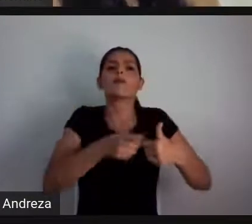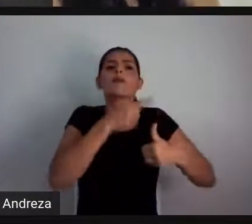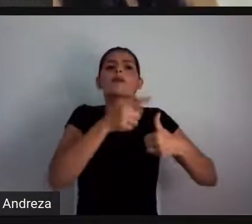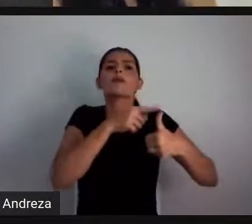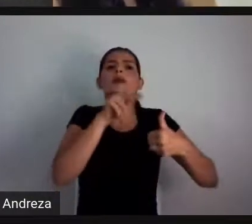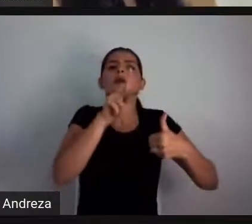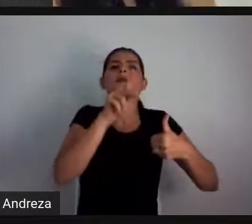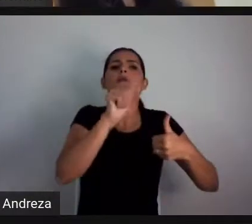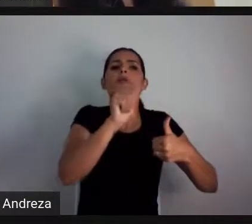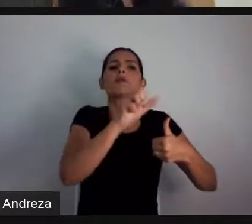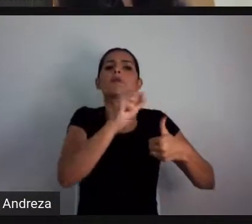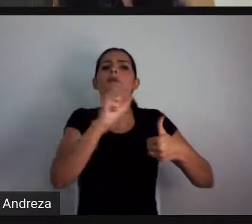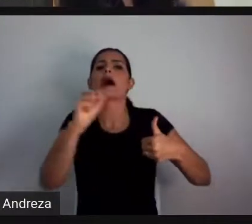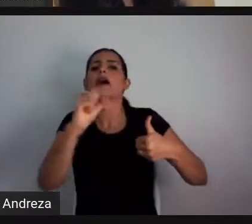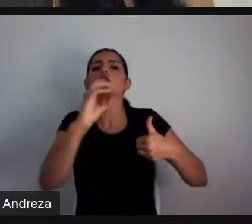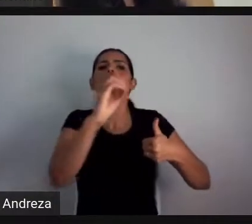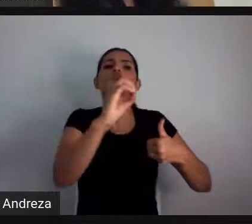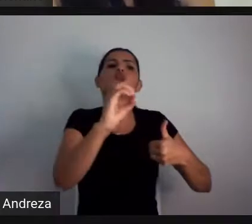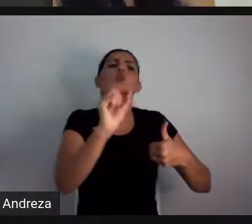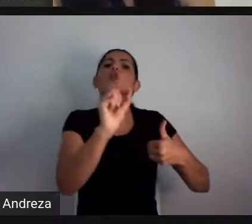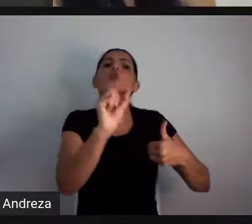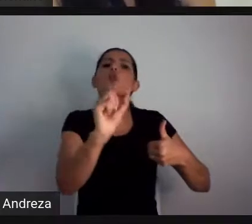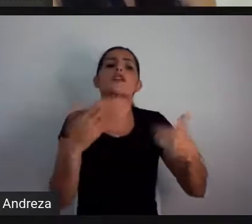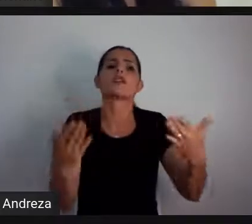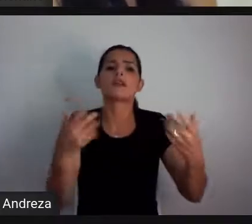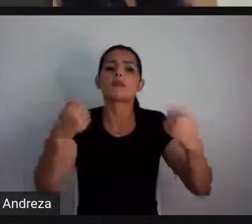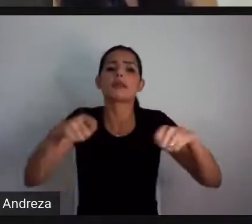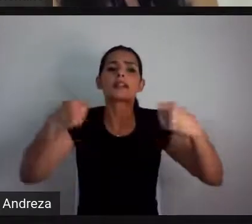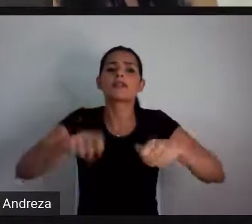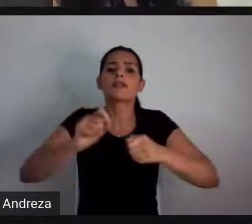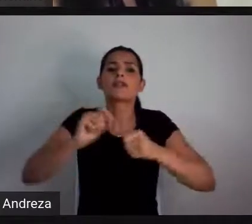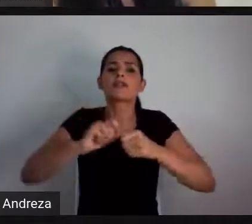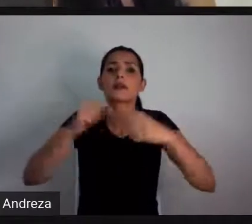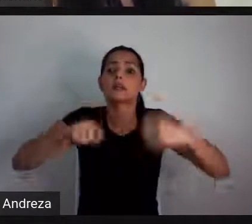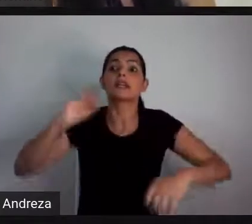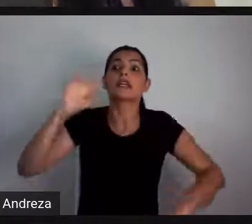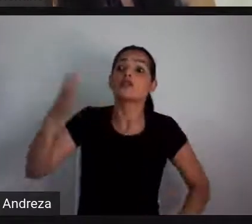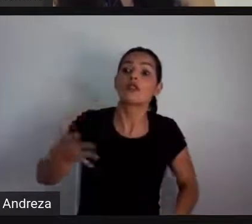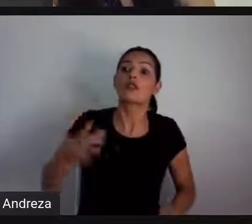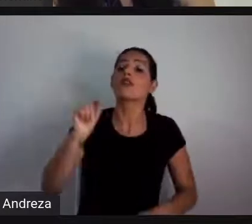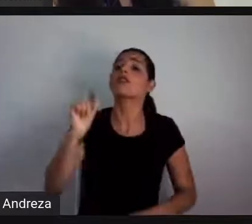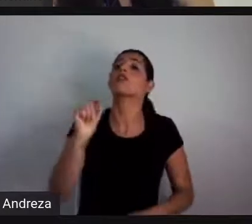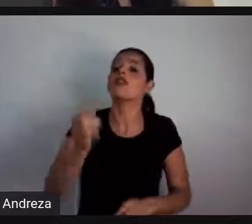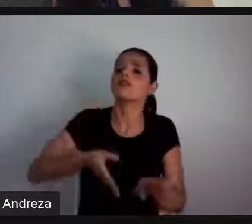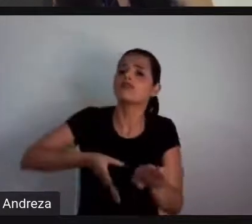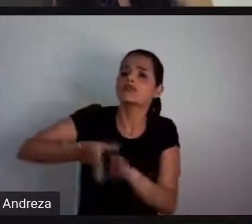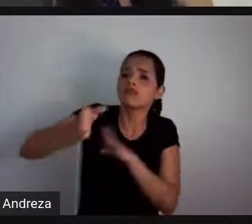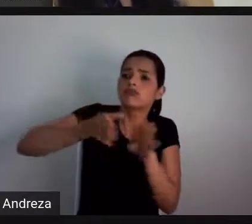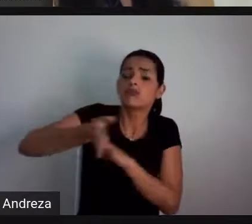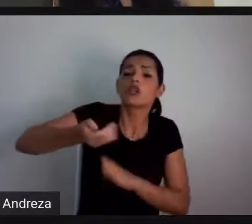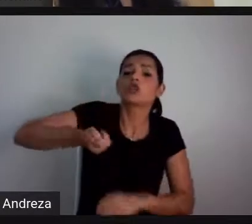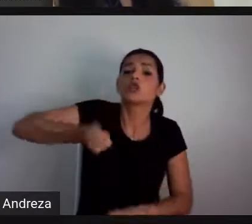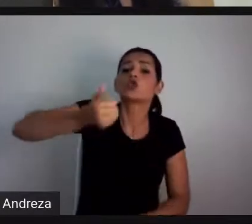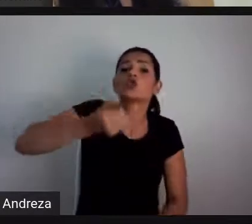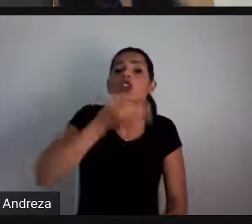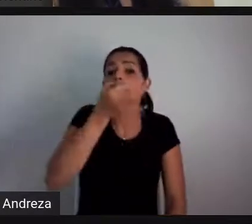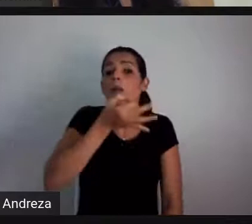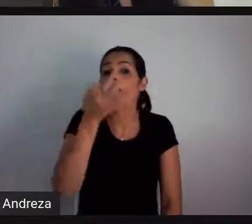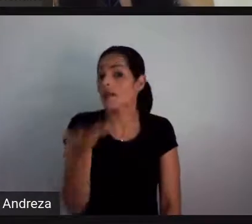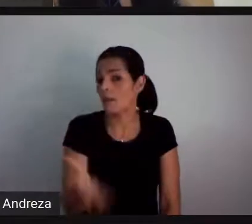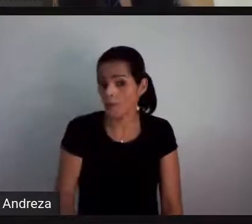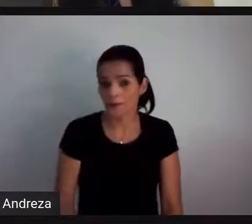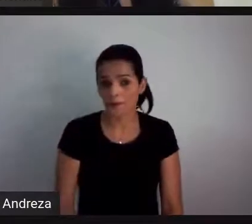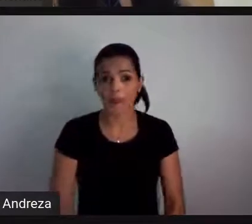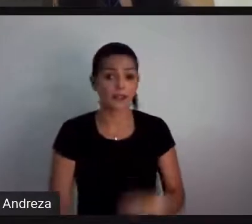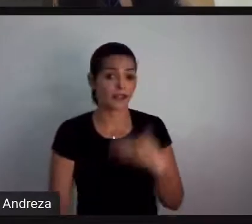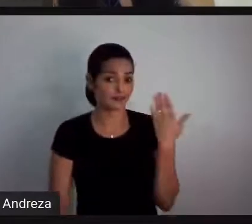Por onde eu posso começar? Eu preciso resolver a situação, né? Então, o que você sugere? Que dicas que você dá? Então, Clarice,